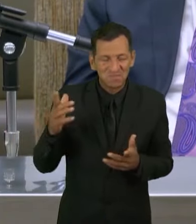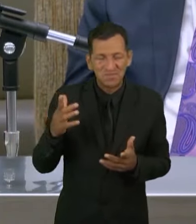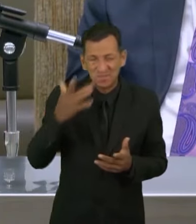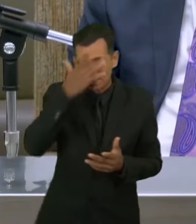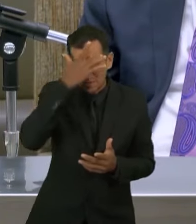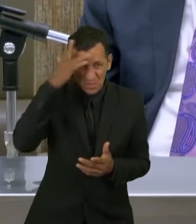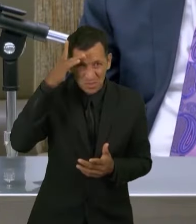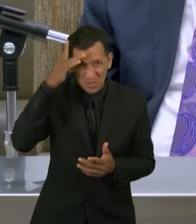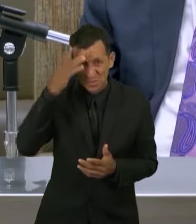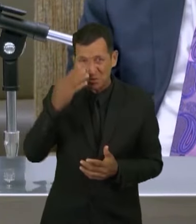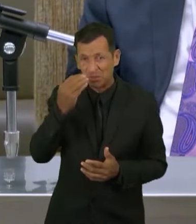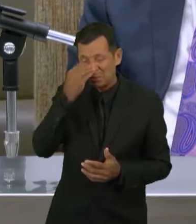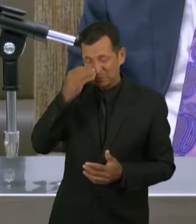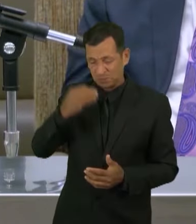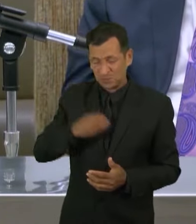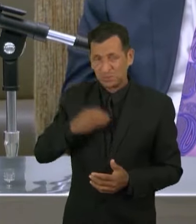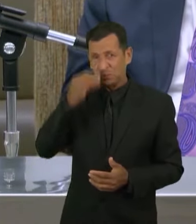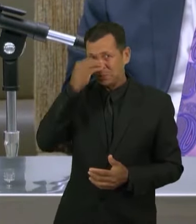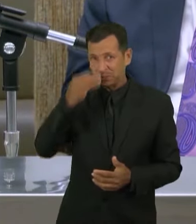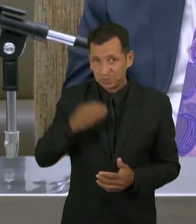te anima,